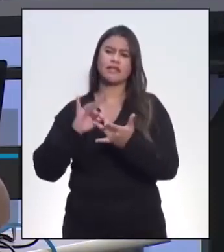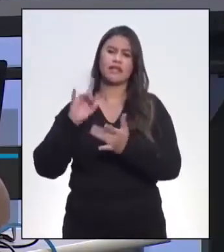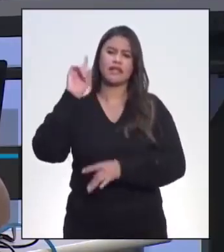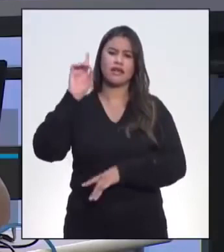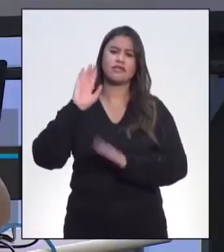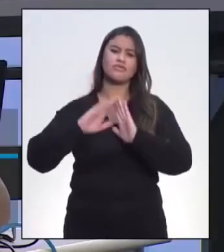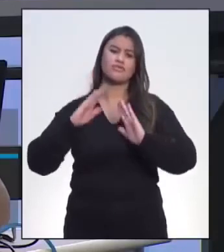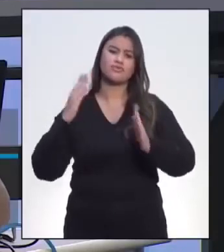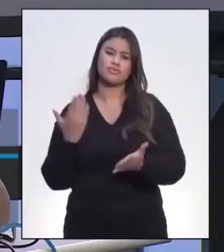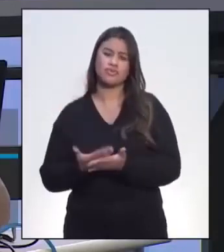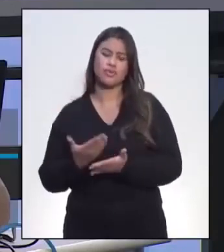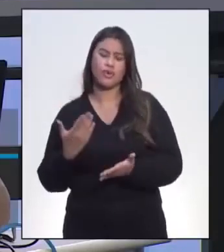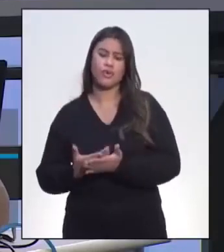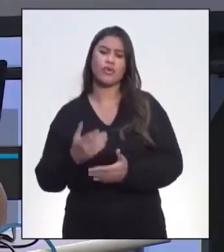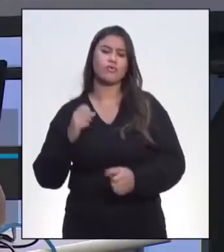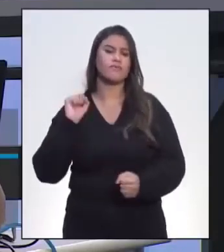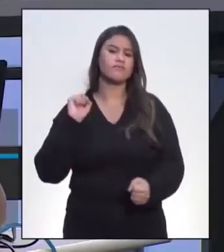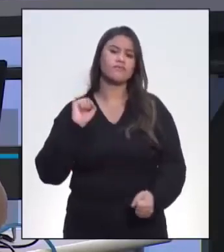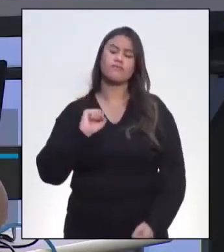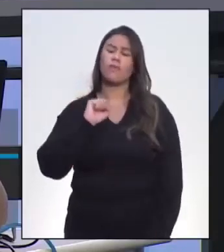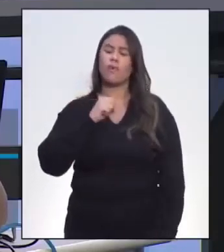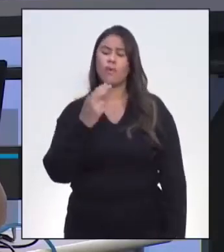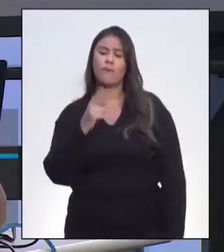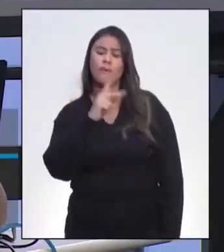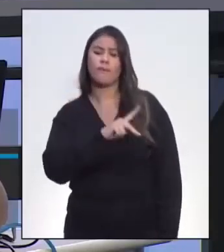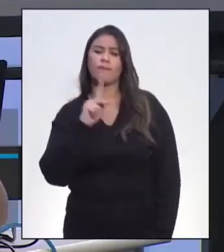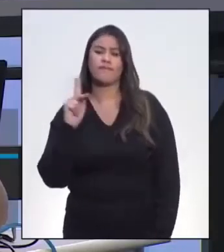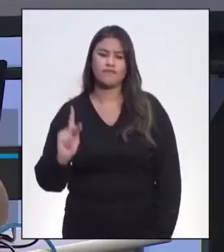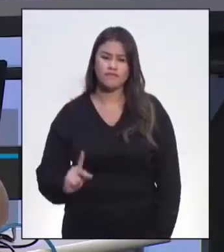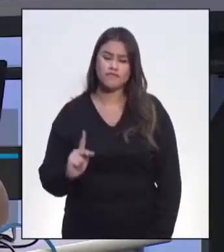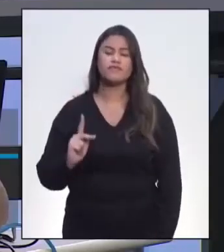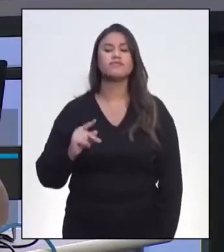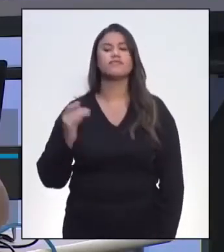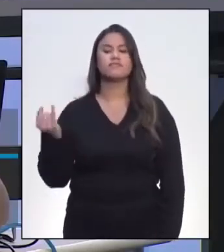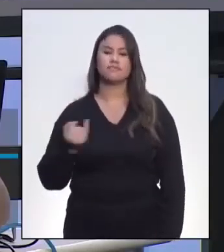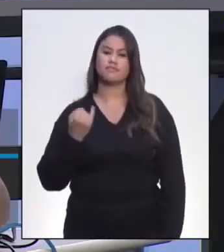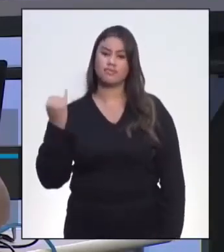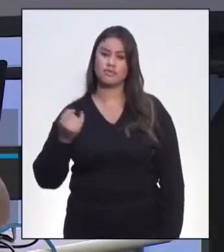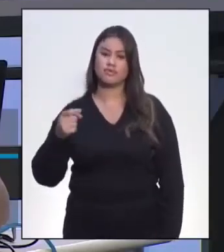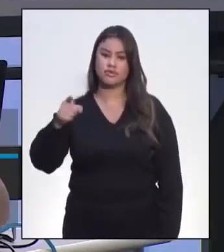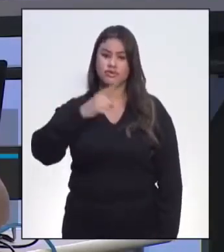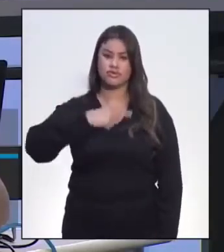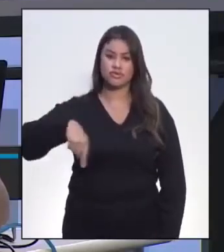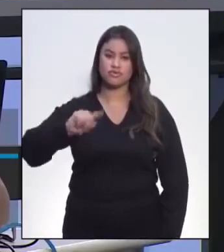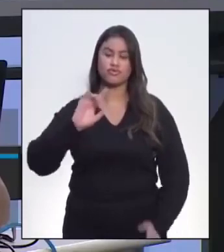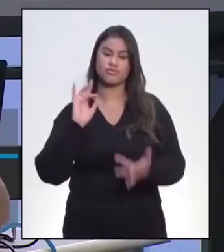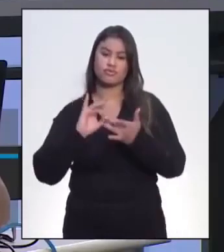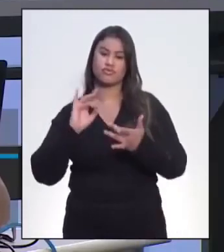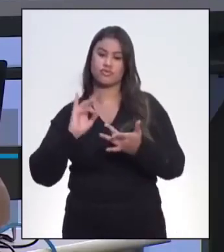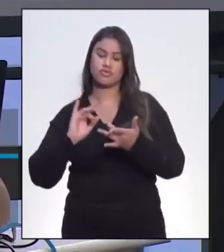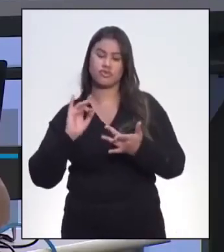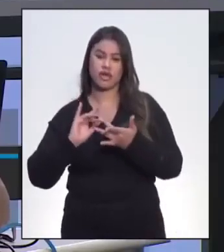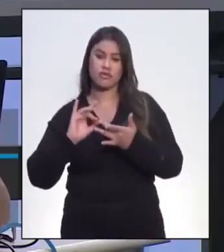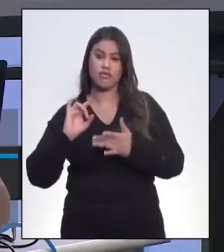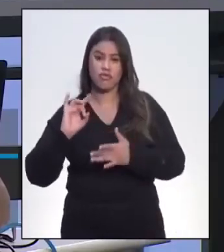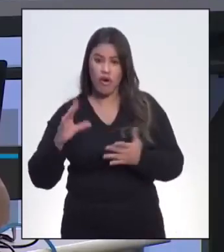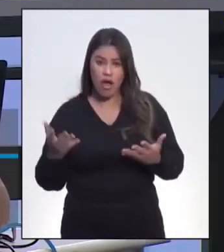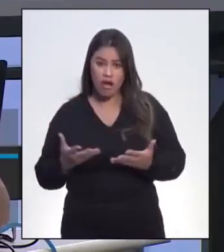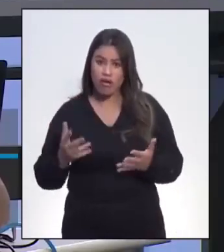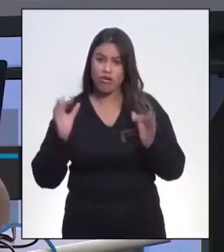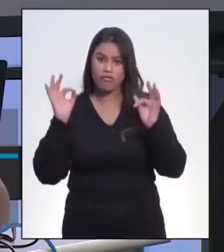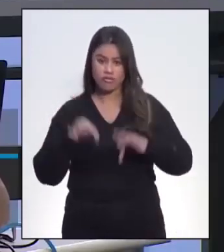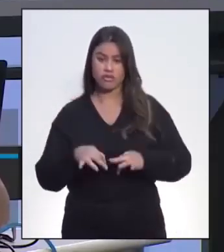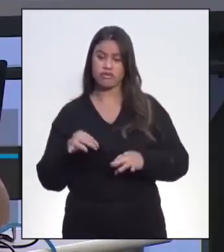através com os seus professores, enfim, é extremamente importante esse contato, não só agora no final do